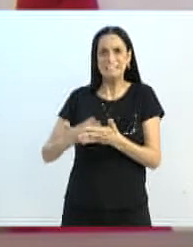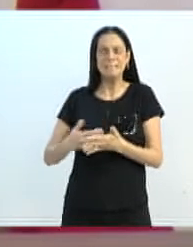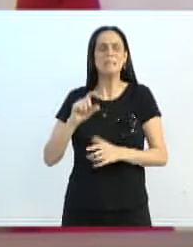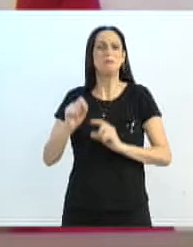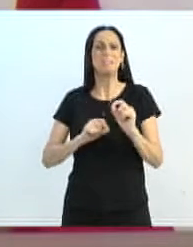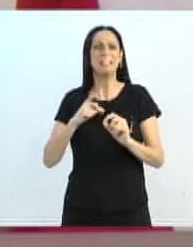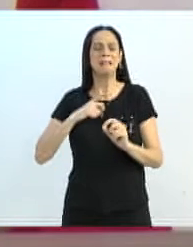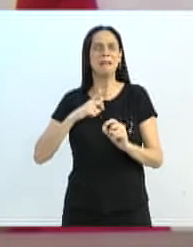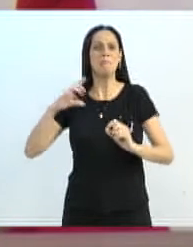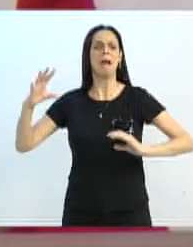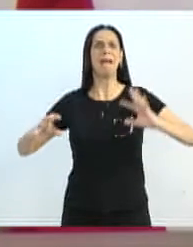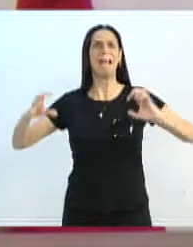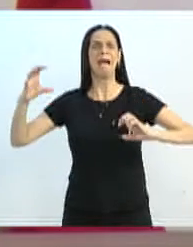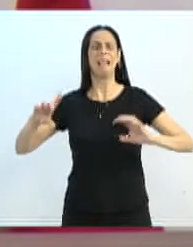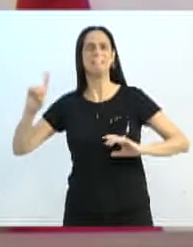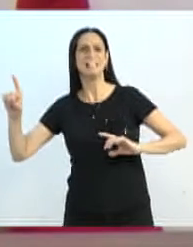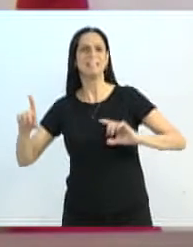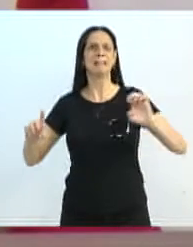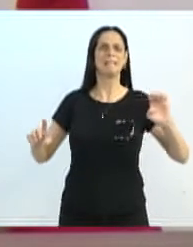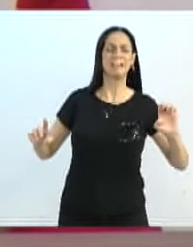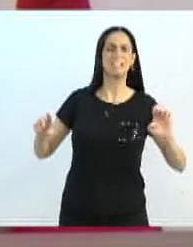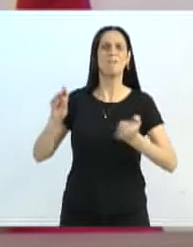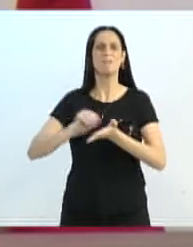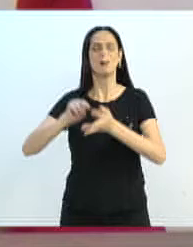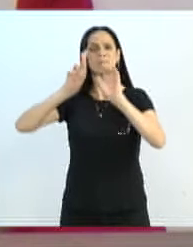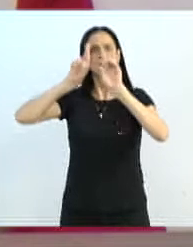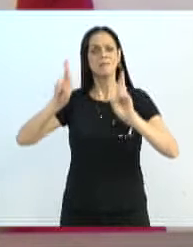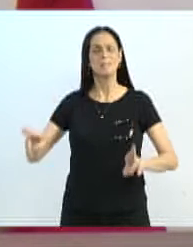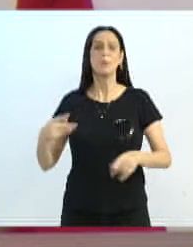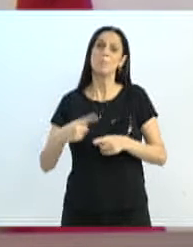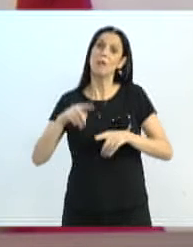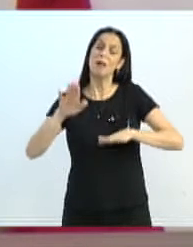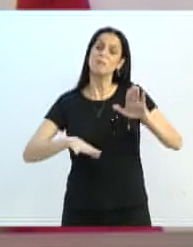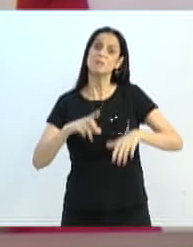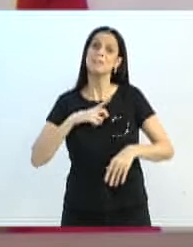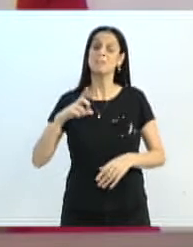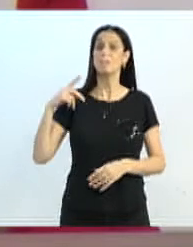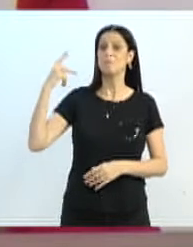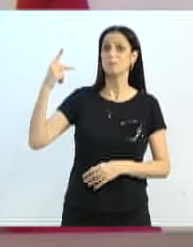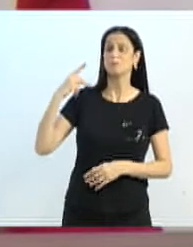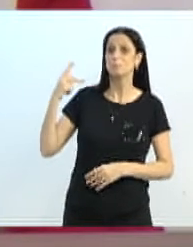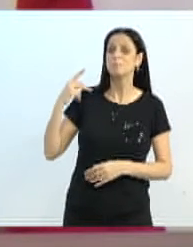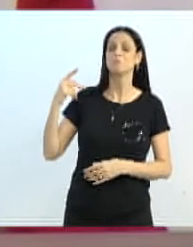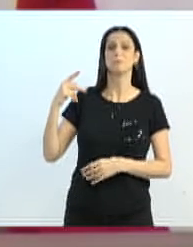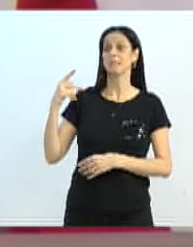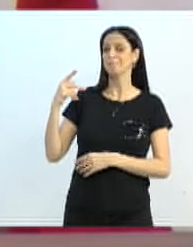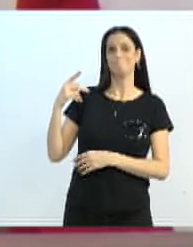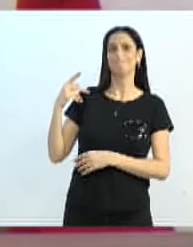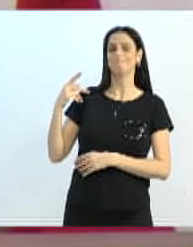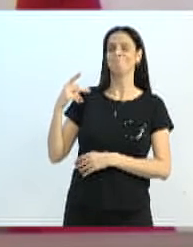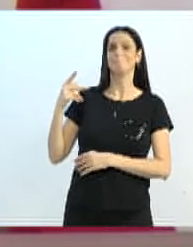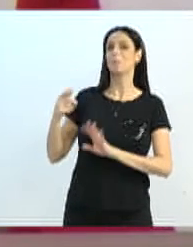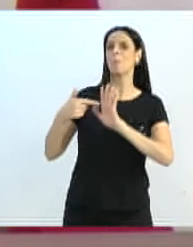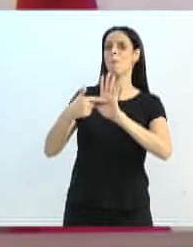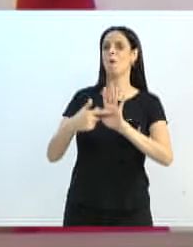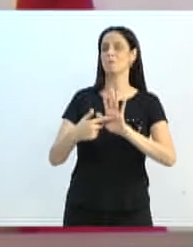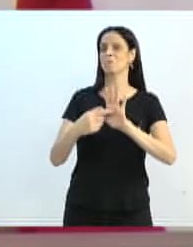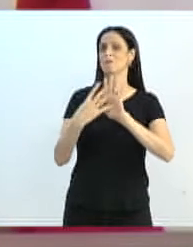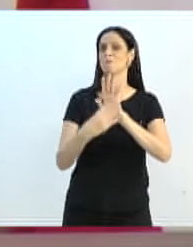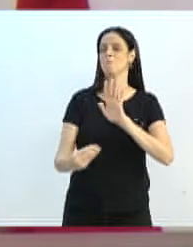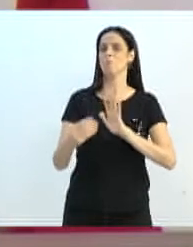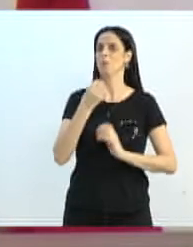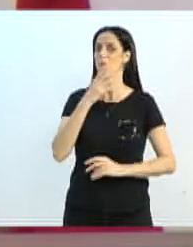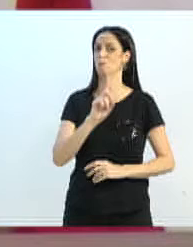intolerância muito grande, de desrespeito, talvez por maus exemplos que vêm de cima. Onde quem discorda do meu ponto de vista, da minha opinião, do